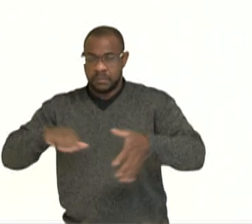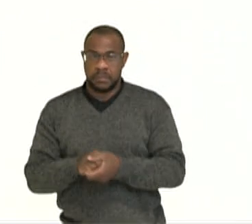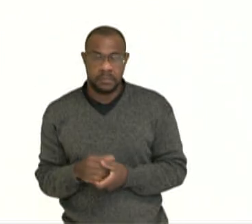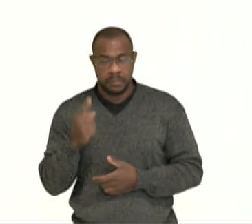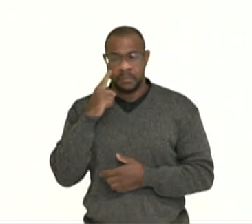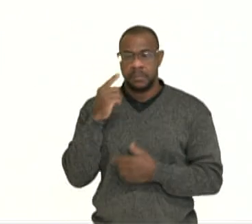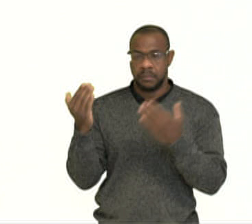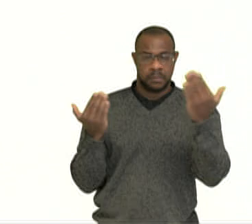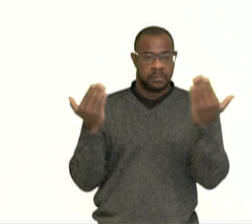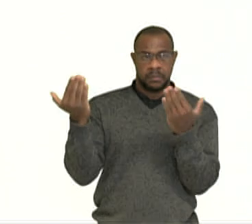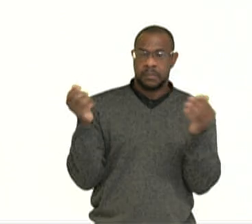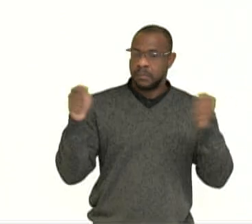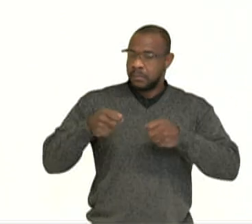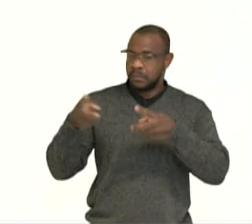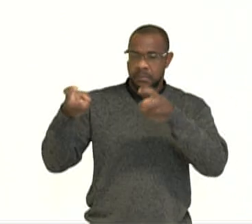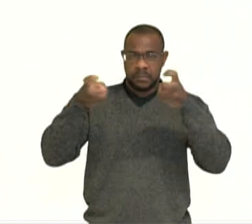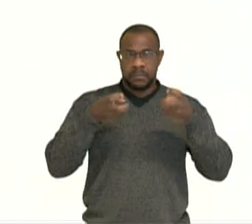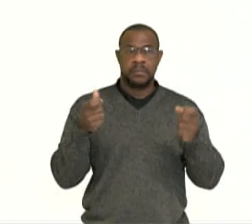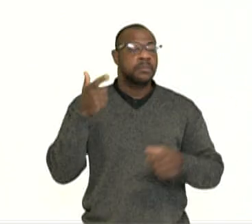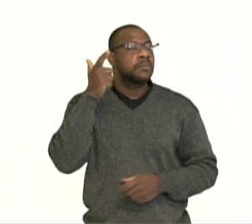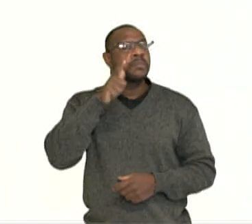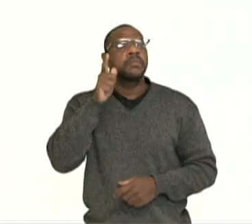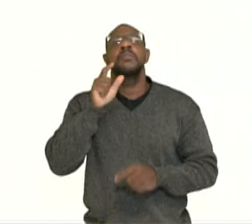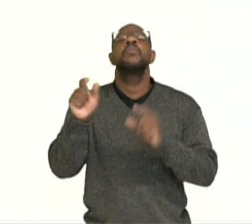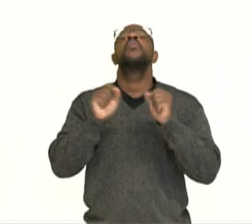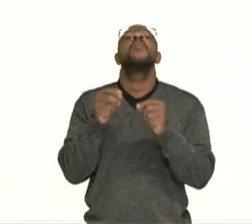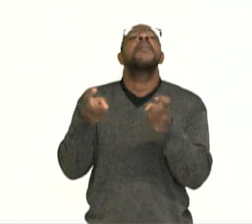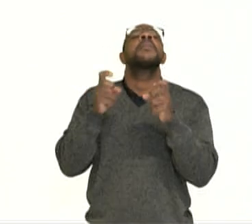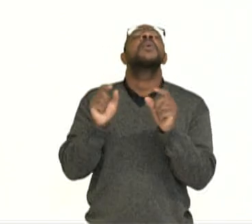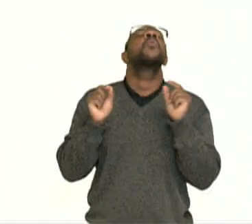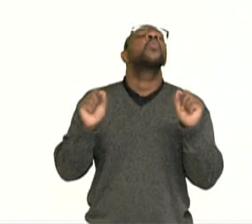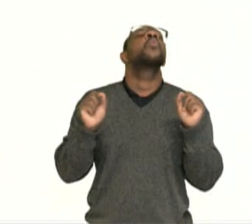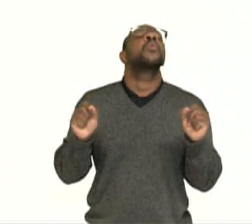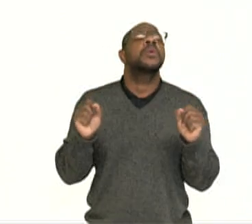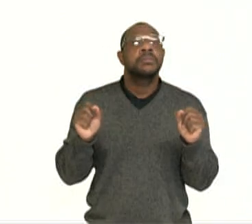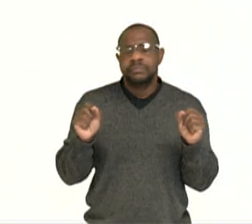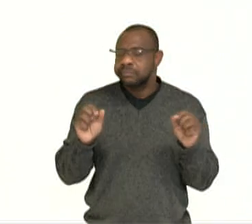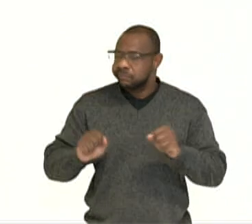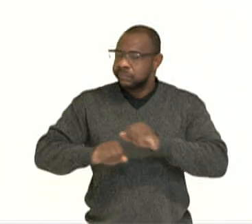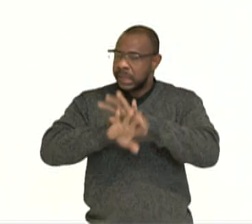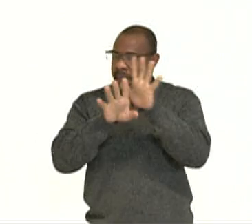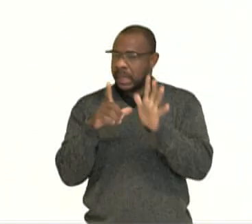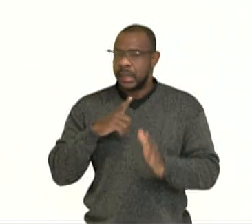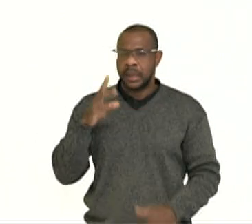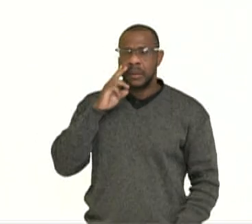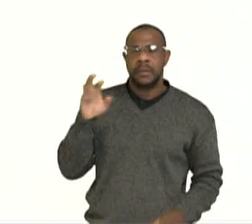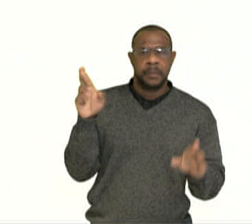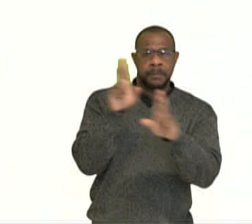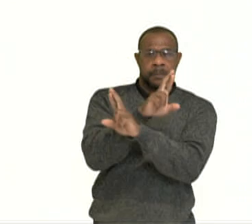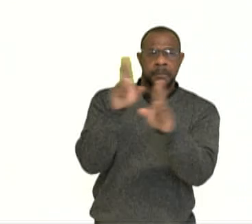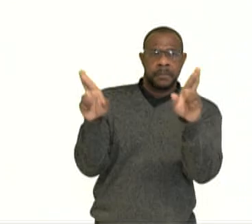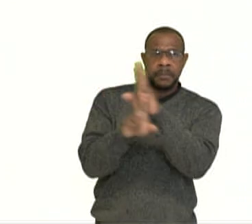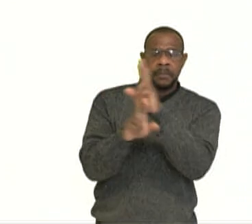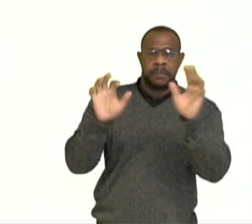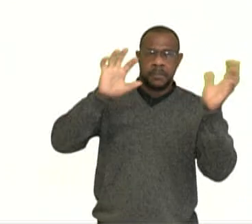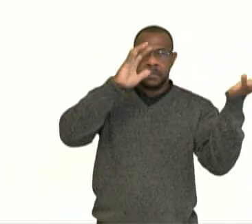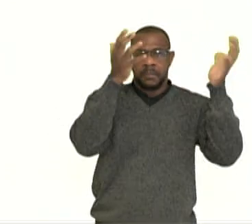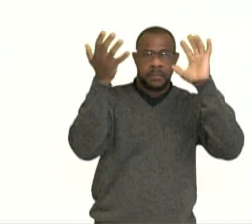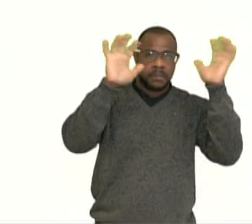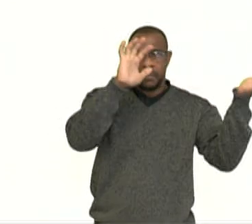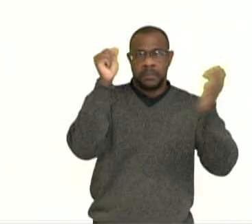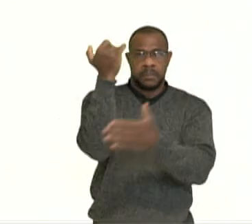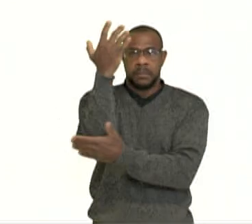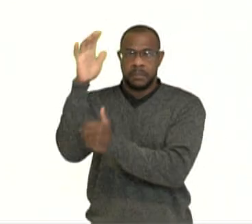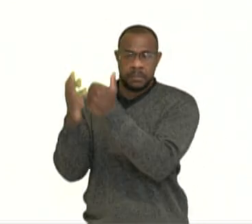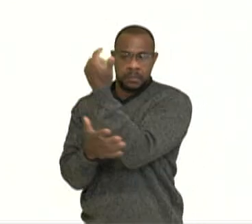análises que podem ser feitas, nós conseguimos perceber de forma muito clara a relação entre clima e